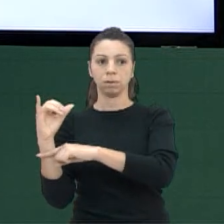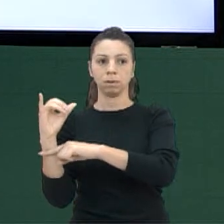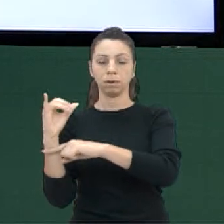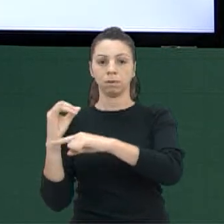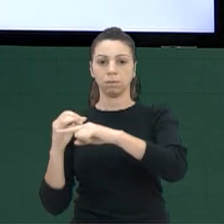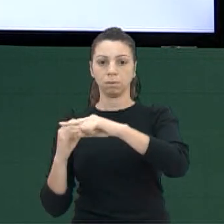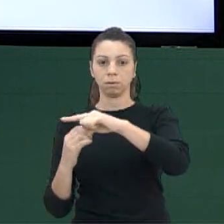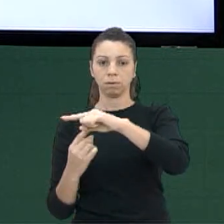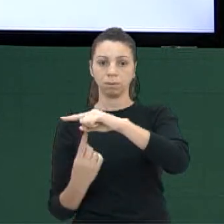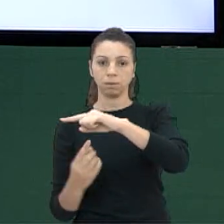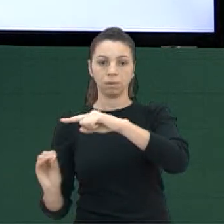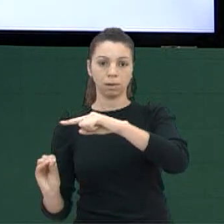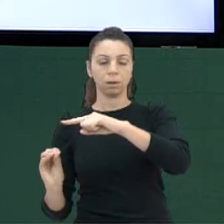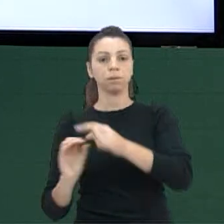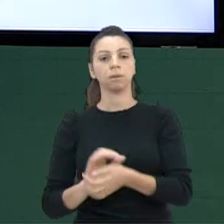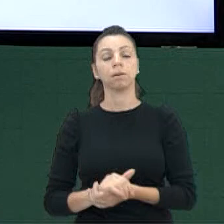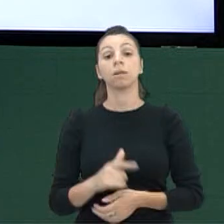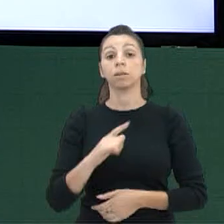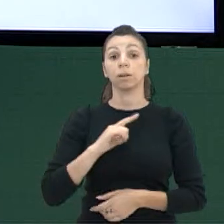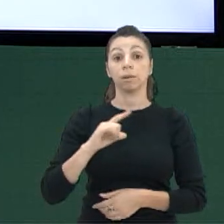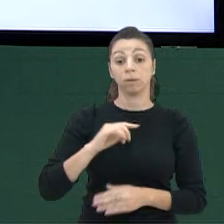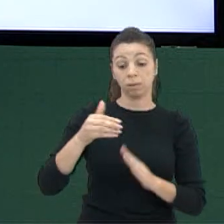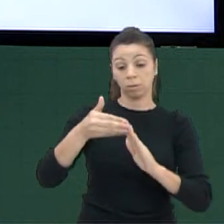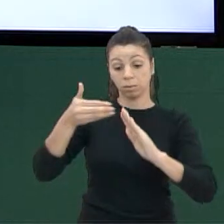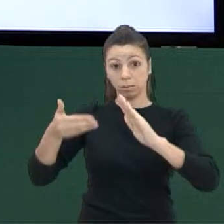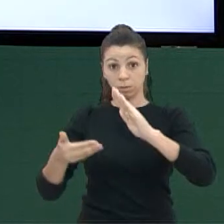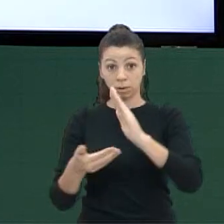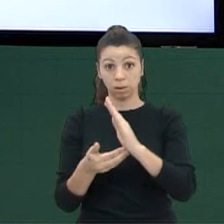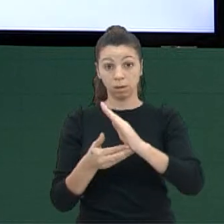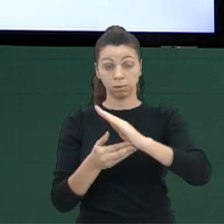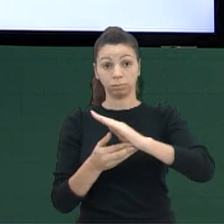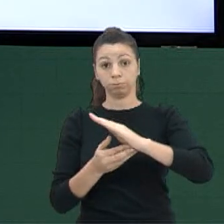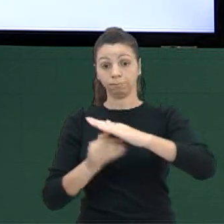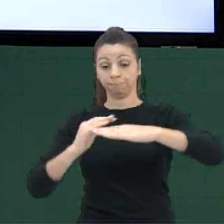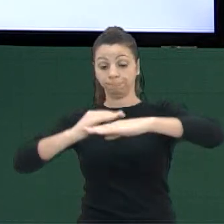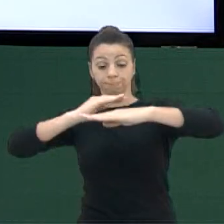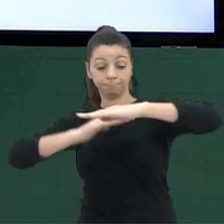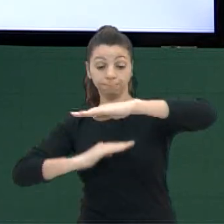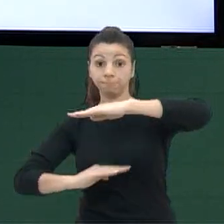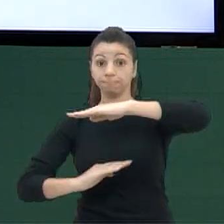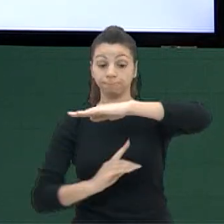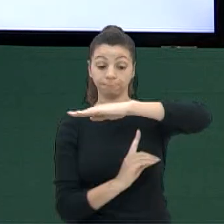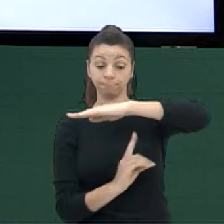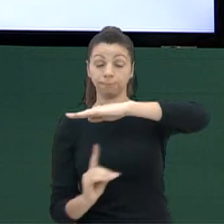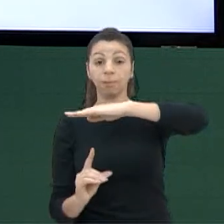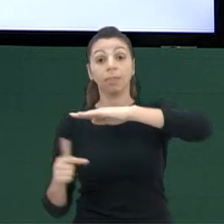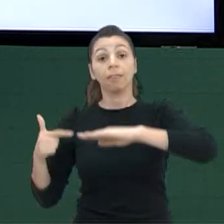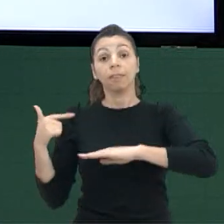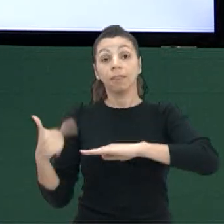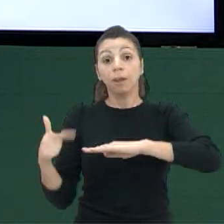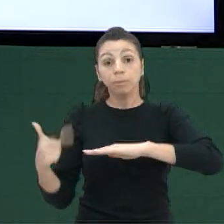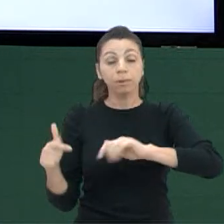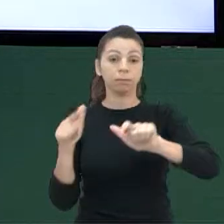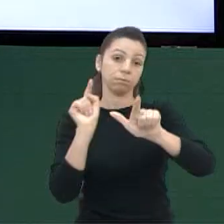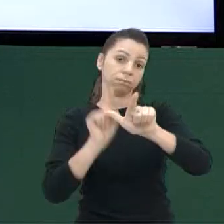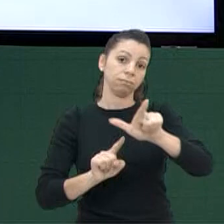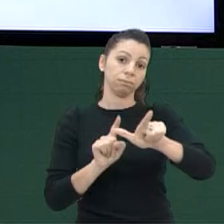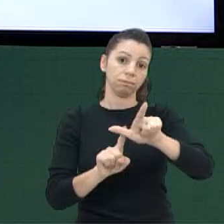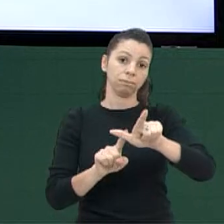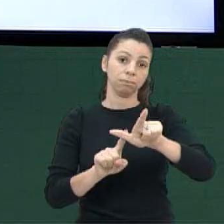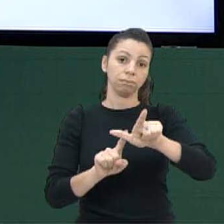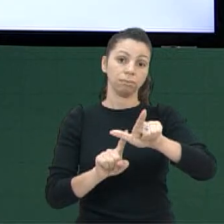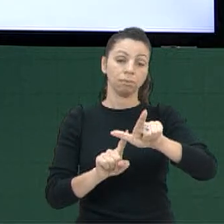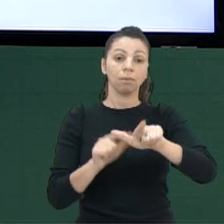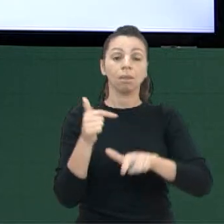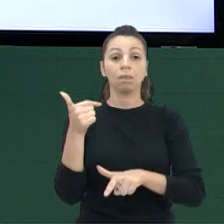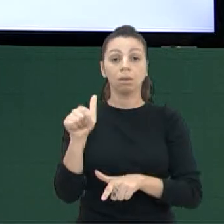o meu denominador, ou seja, a parte de baixo da minha fração, não tem letra, não tem